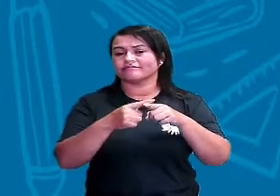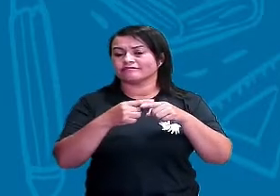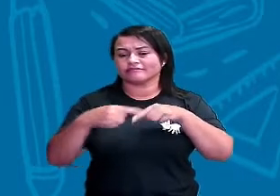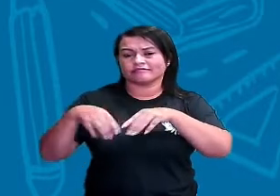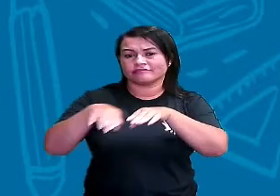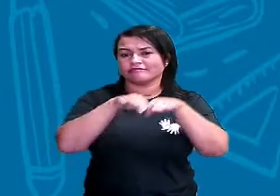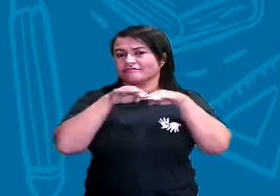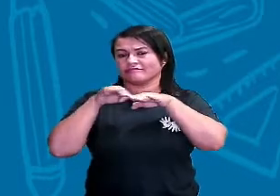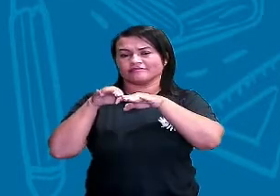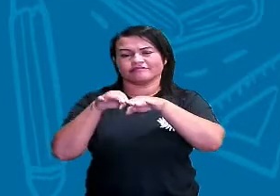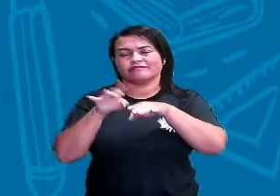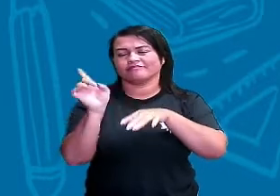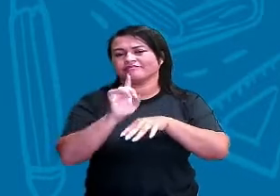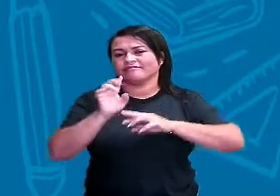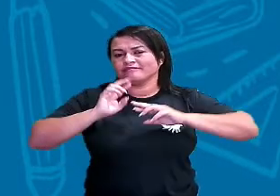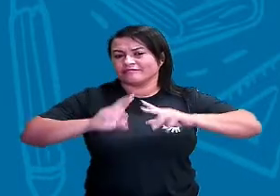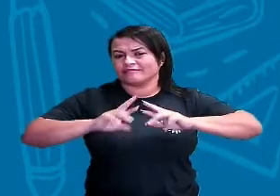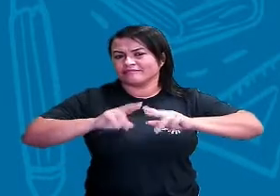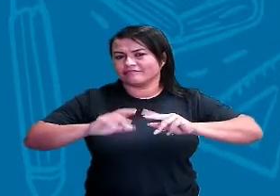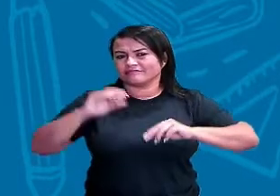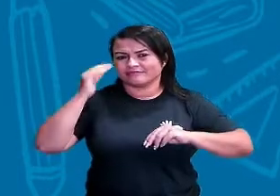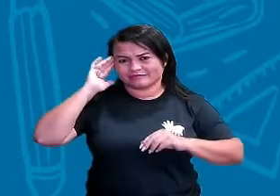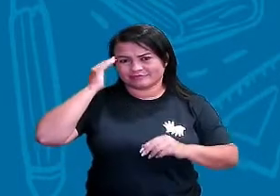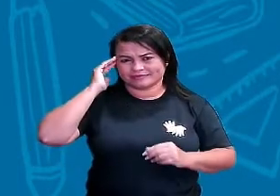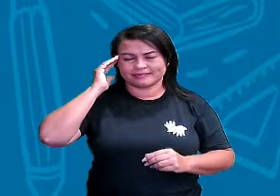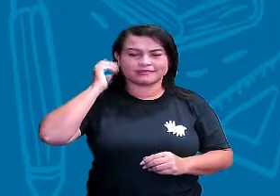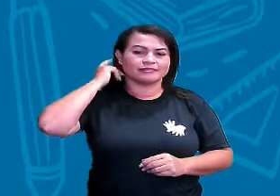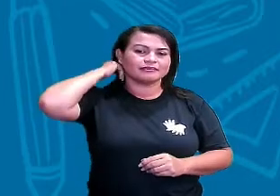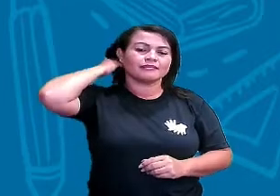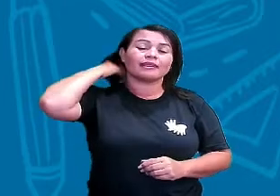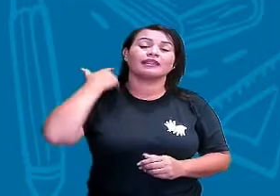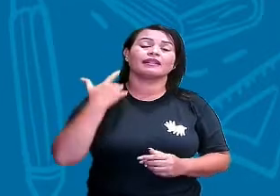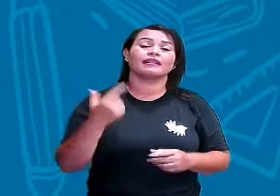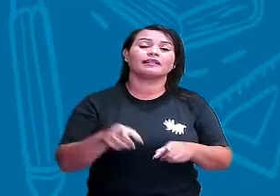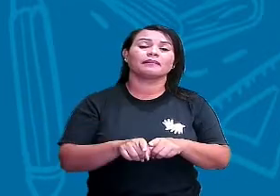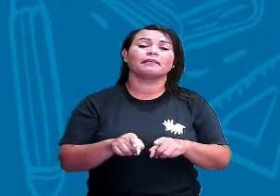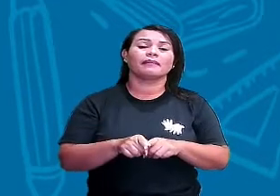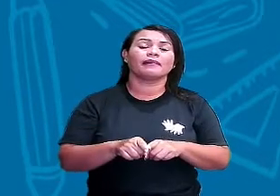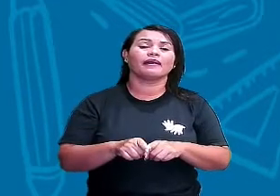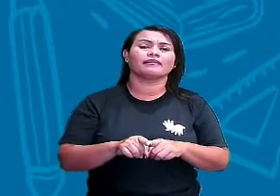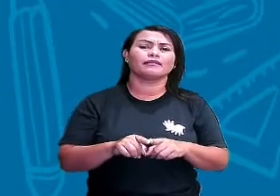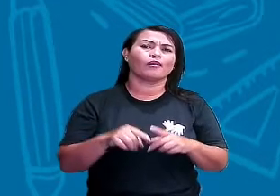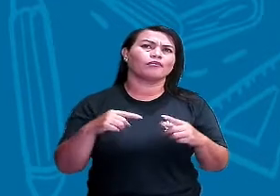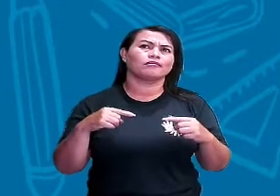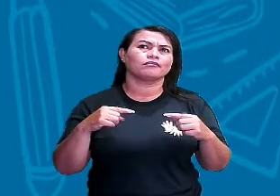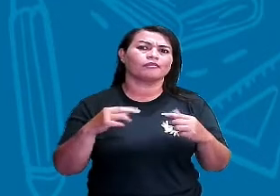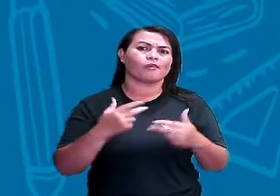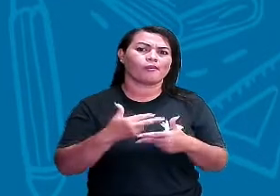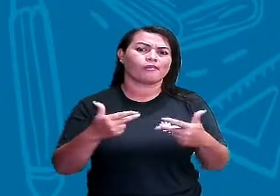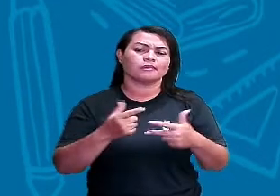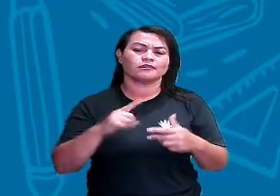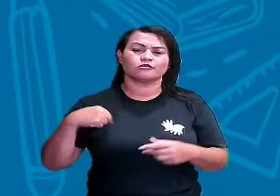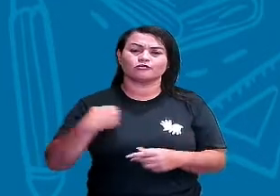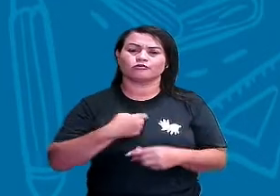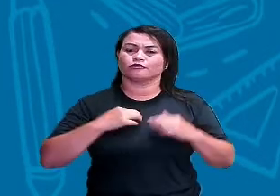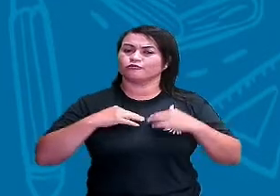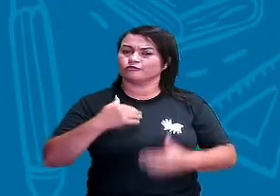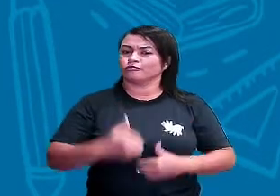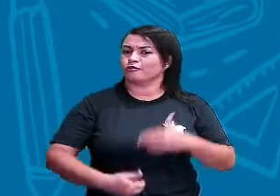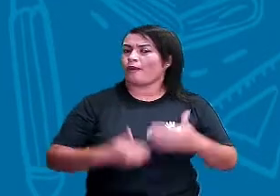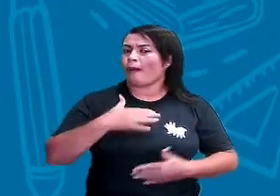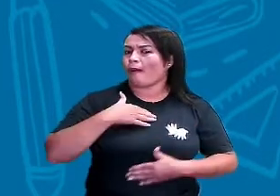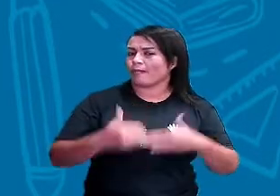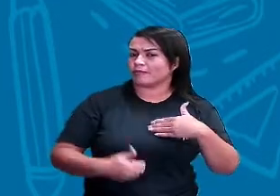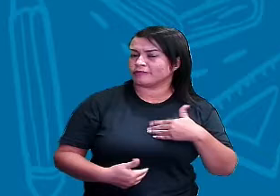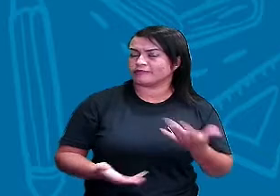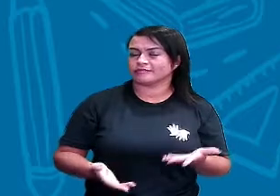igualzinha em todo mundo, tá certo? E além de ser partes do nosso corpo, né? Que a gente utiliza.